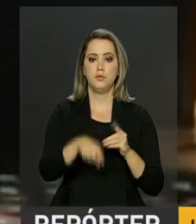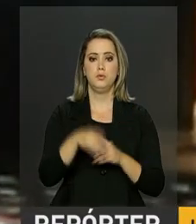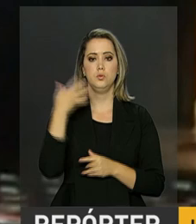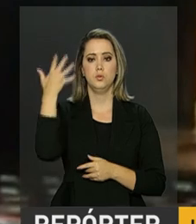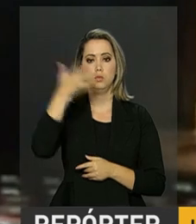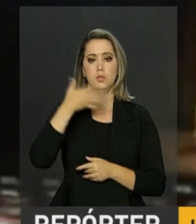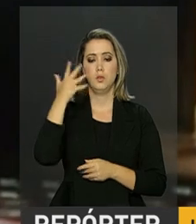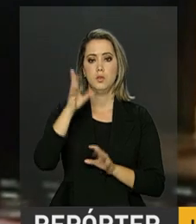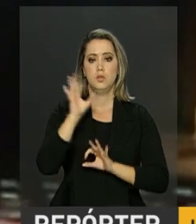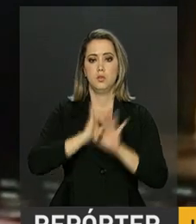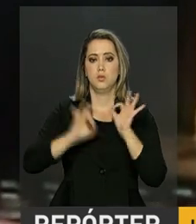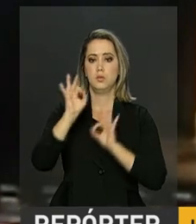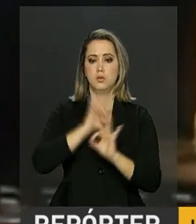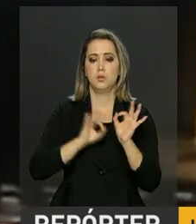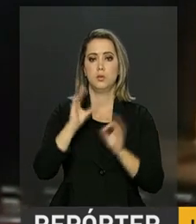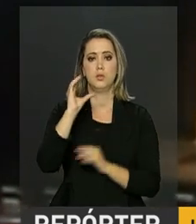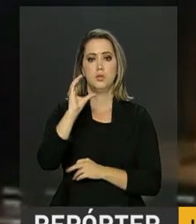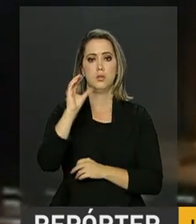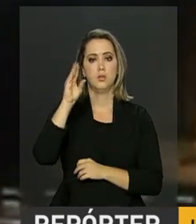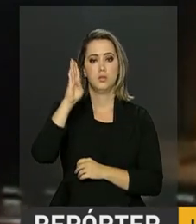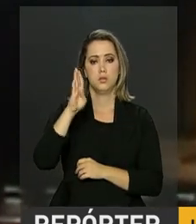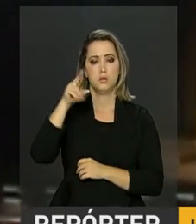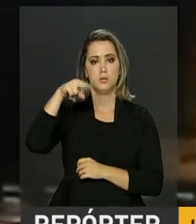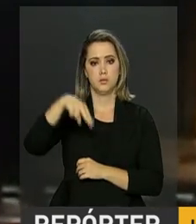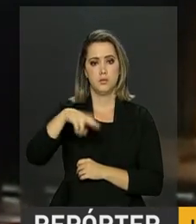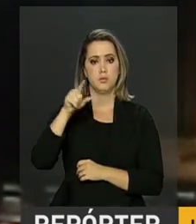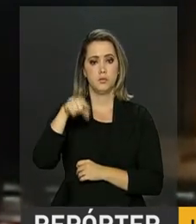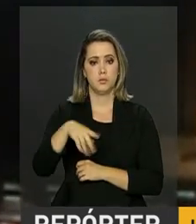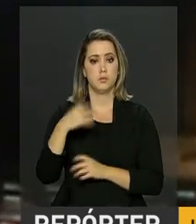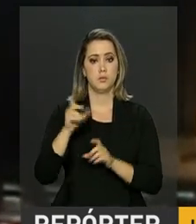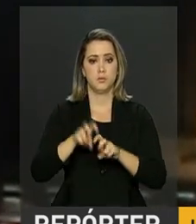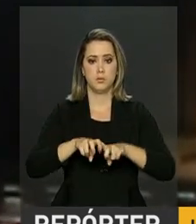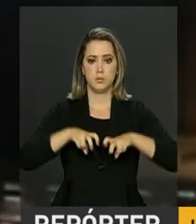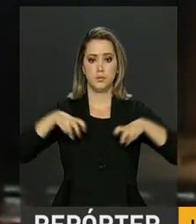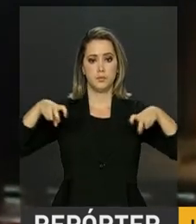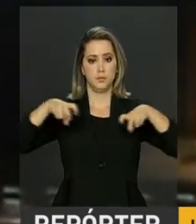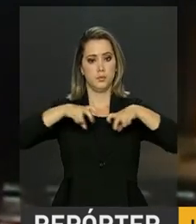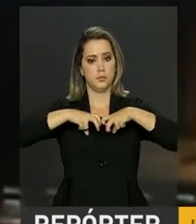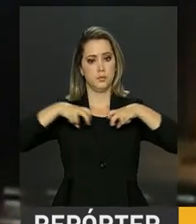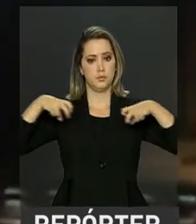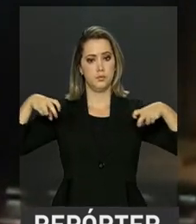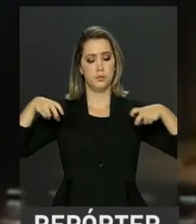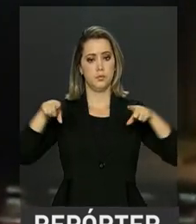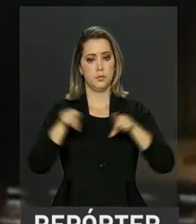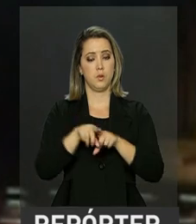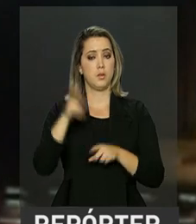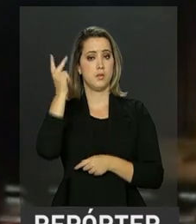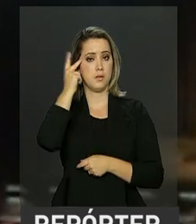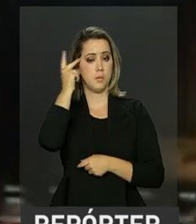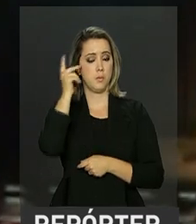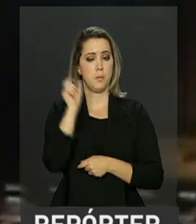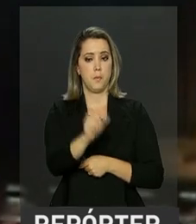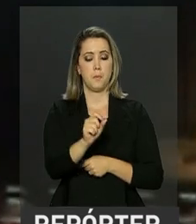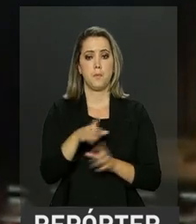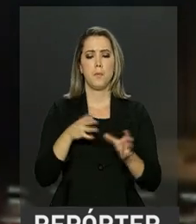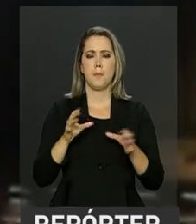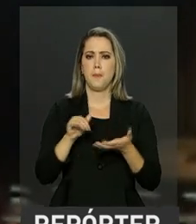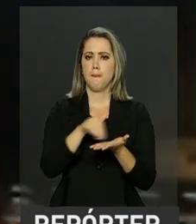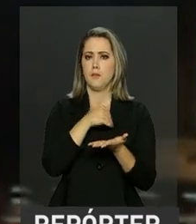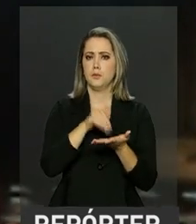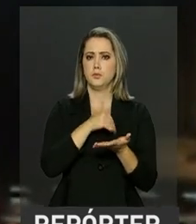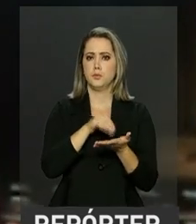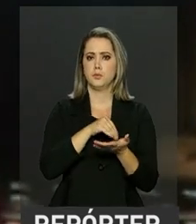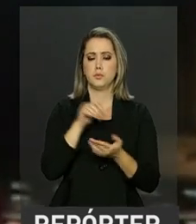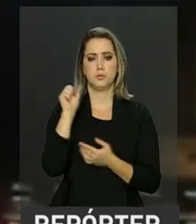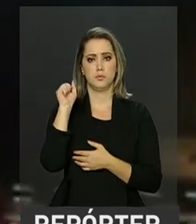organizado pela rádio cbn será que neste teatro no conjunto nacional na avenida paulista em são paulo o secretário de previdência